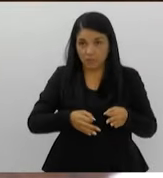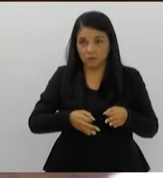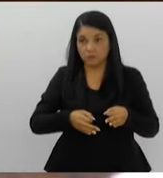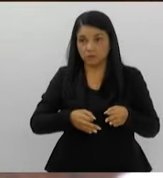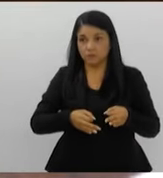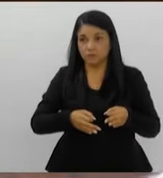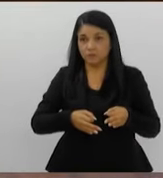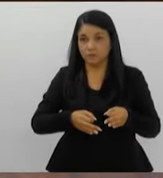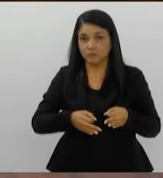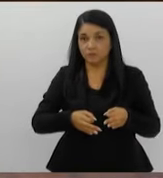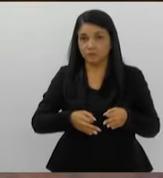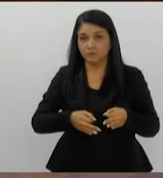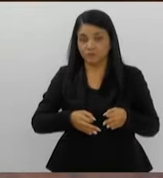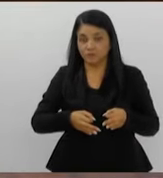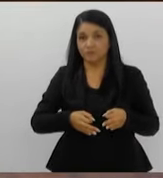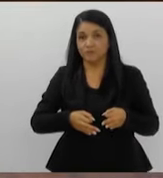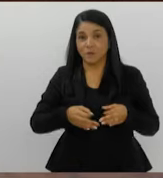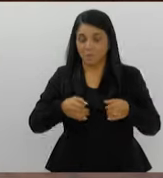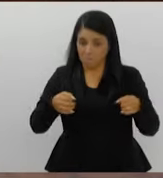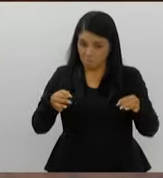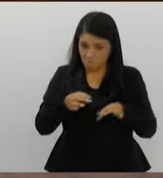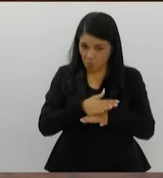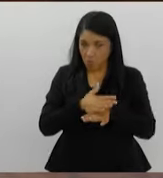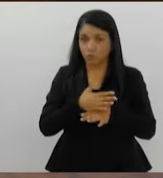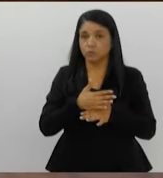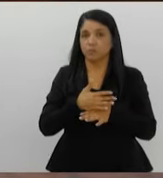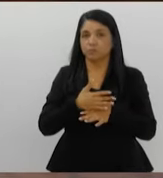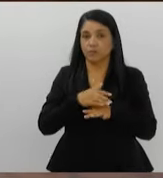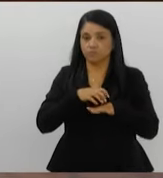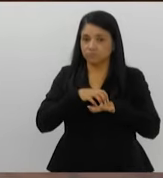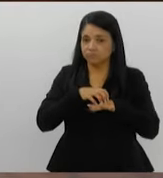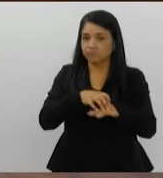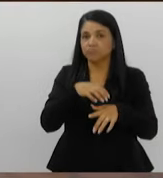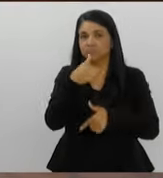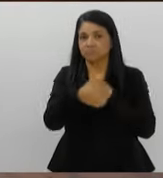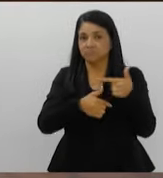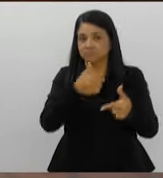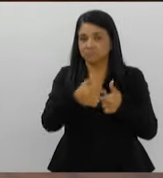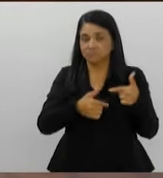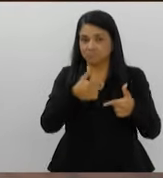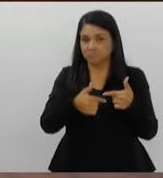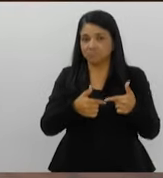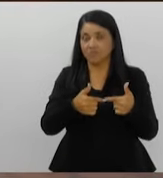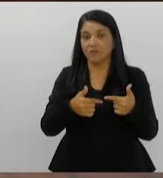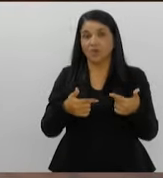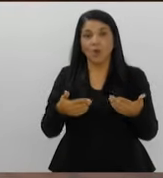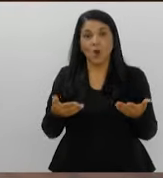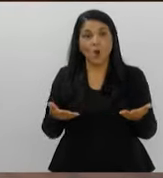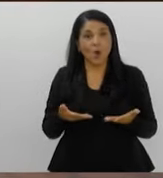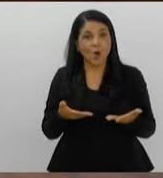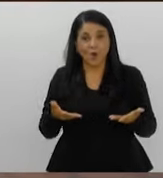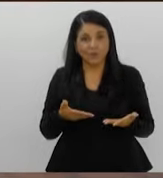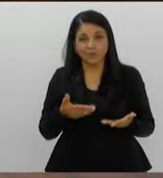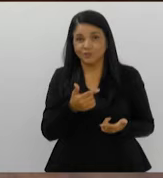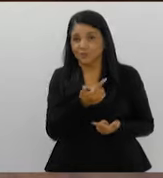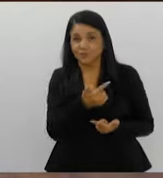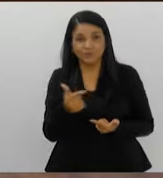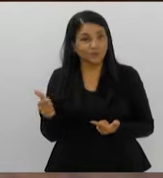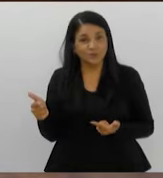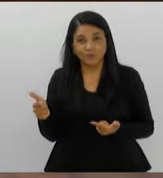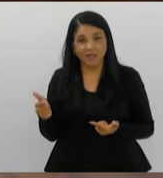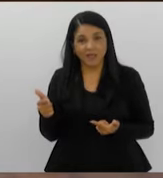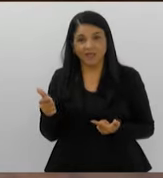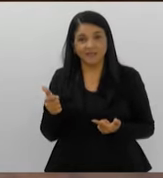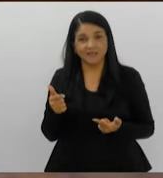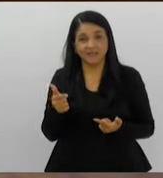o estado do veículo pronto para estar trabalhando. E hoje em dia eles não têm sequer o equipamento para